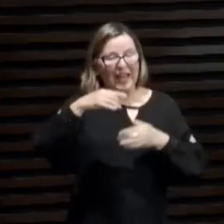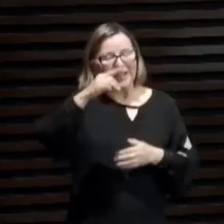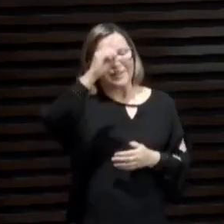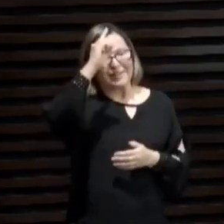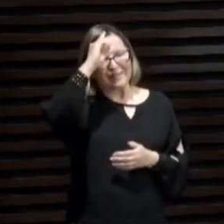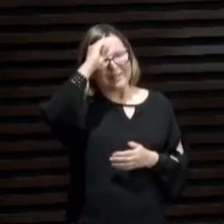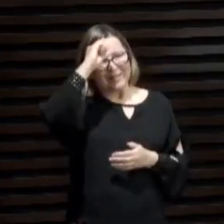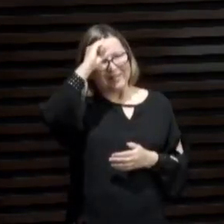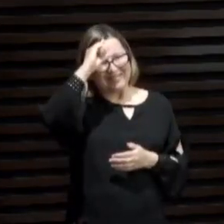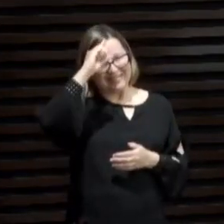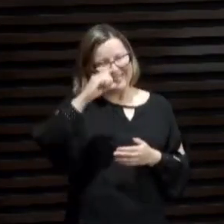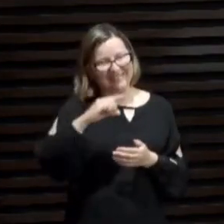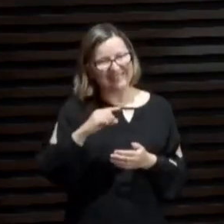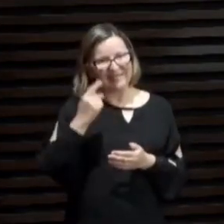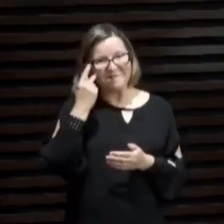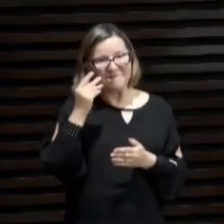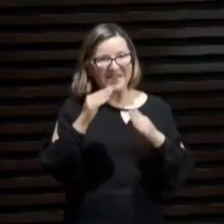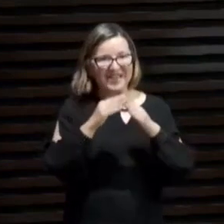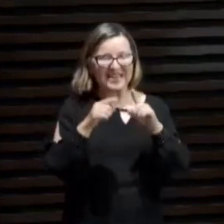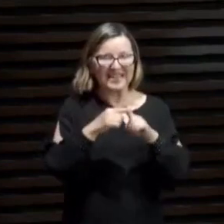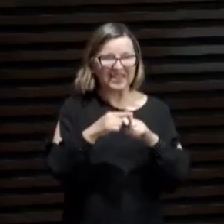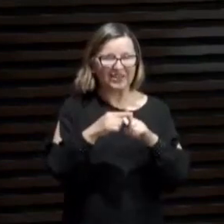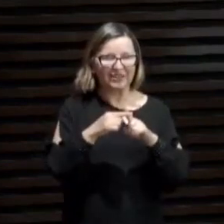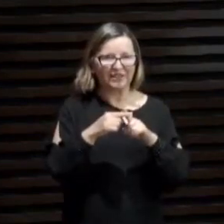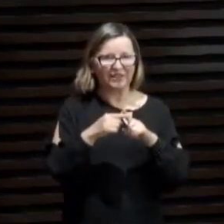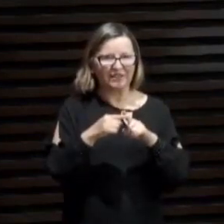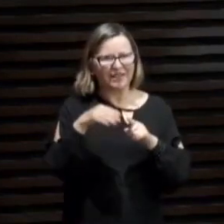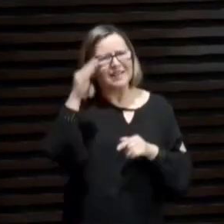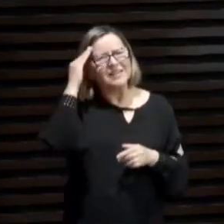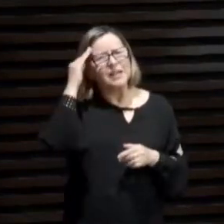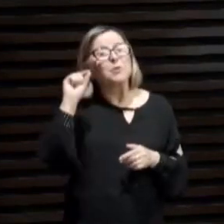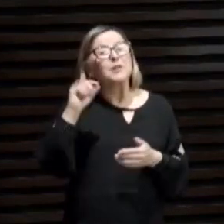o Espírito dá à igreja. Você sabe o que é igreja?